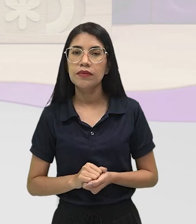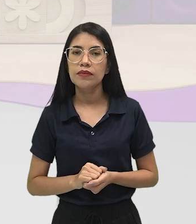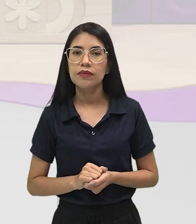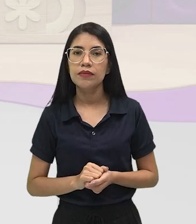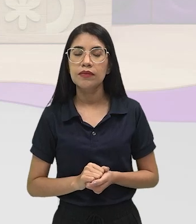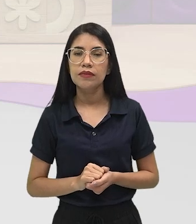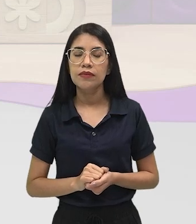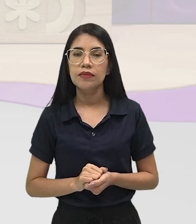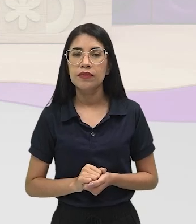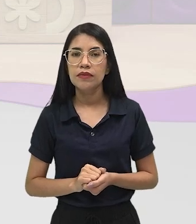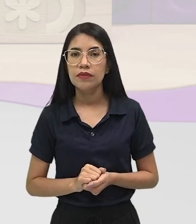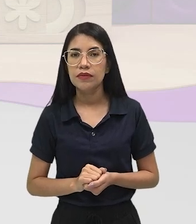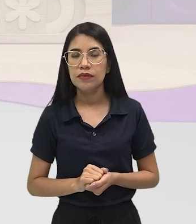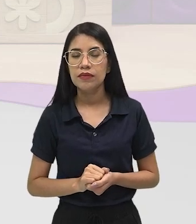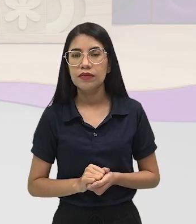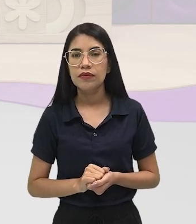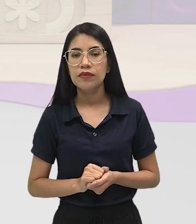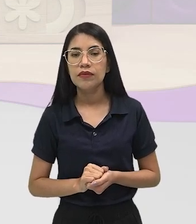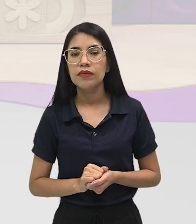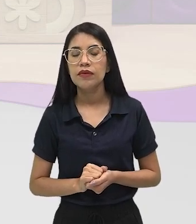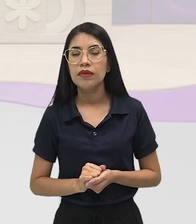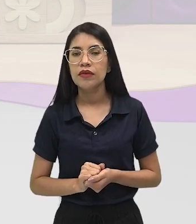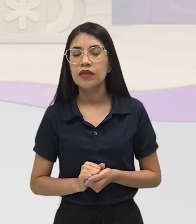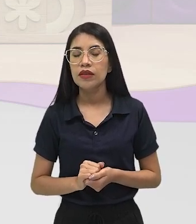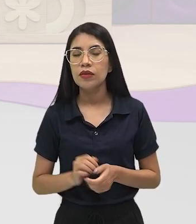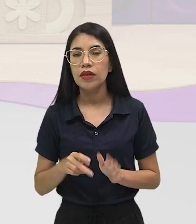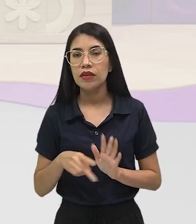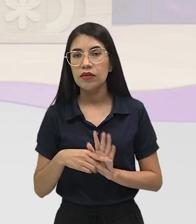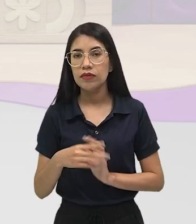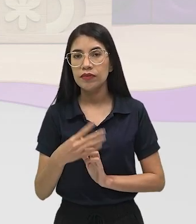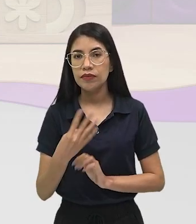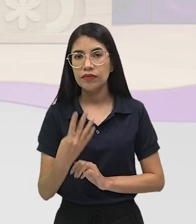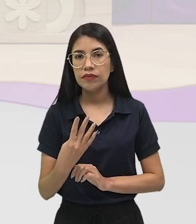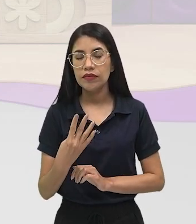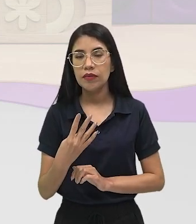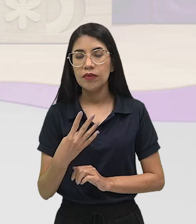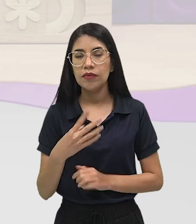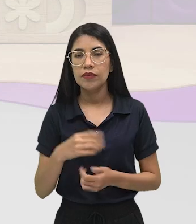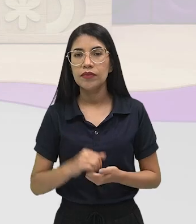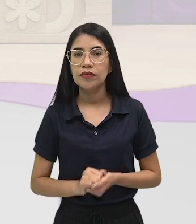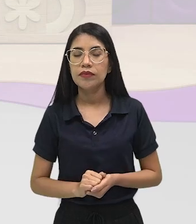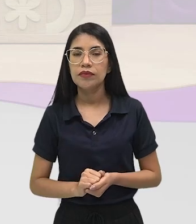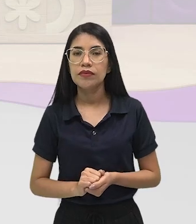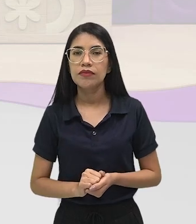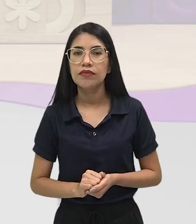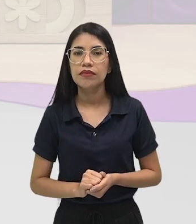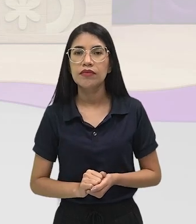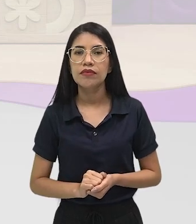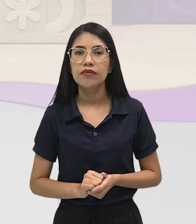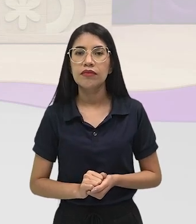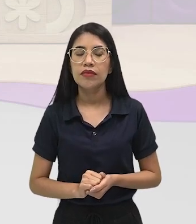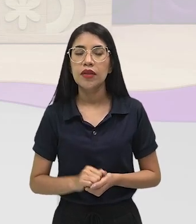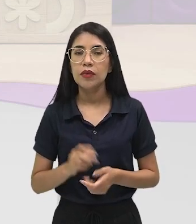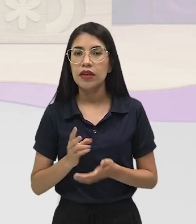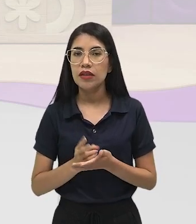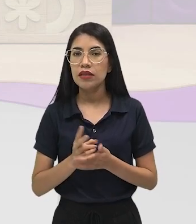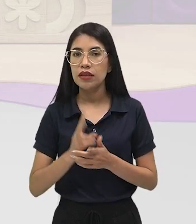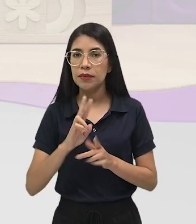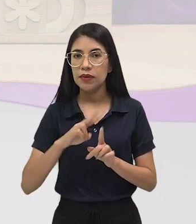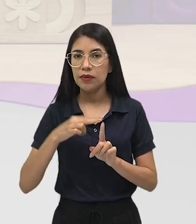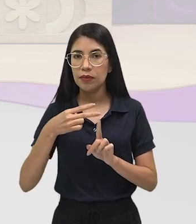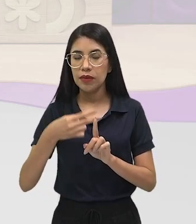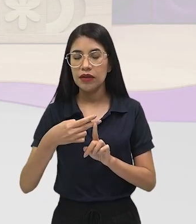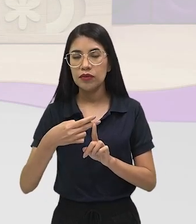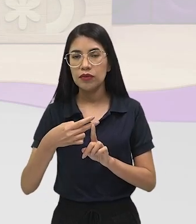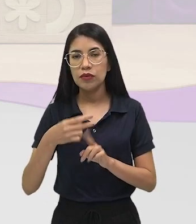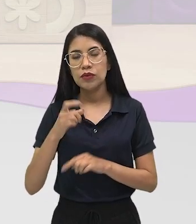essa deformação aqui, eu vou ter 4 de força. Então, nós estamos dobrando o valor